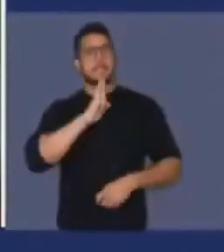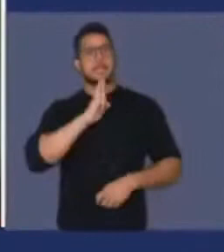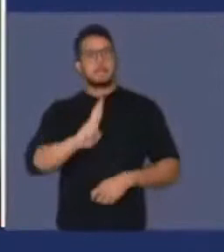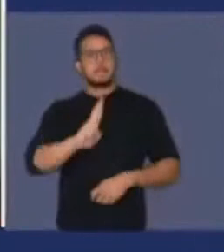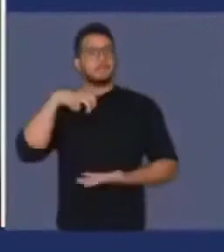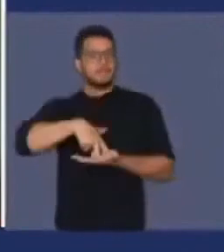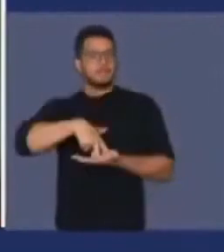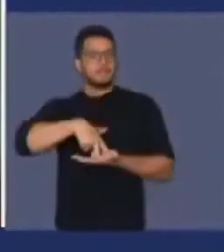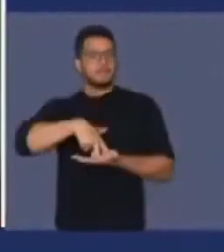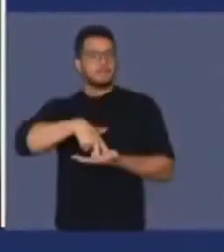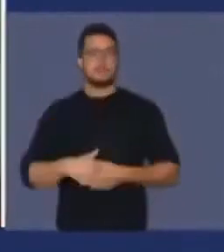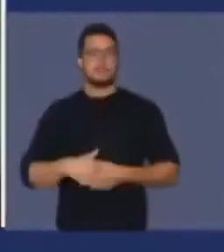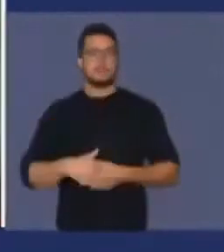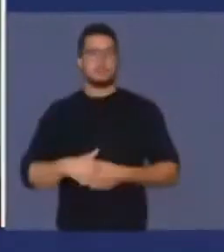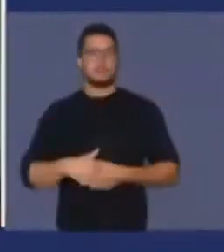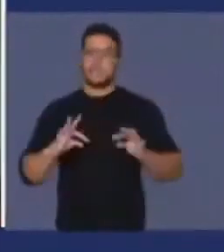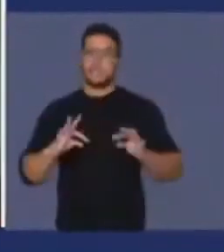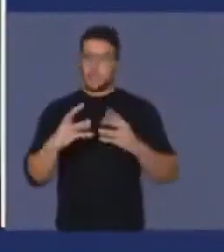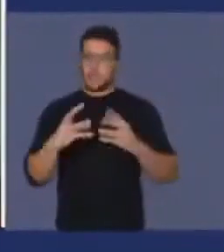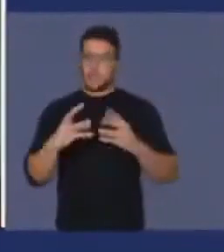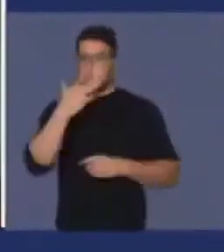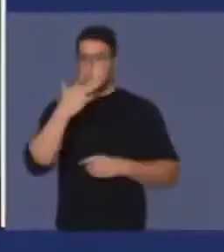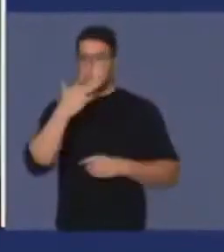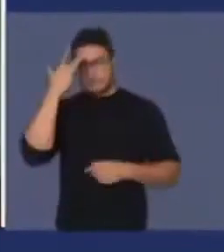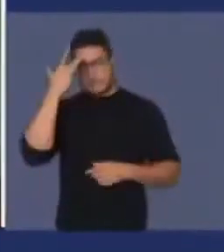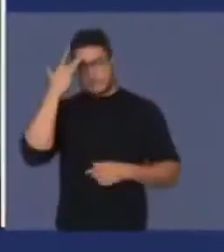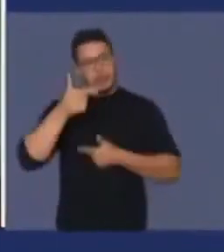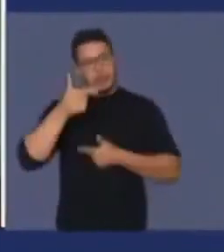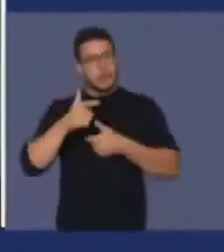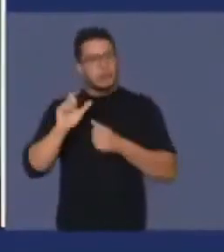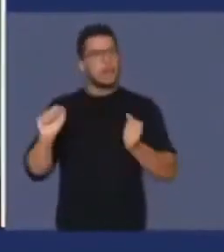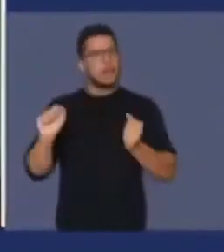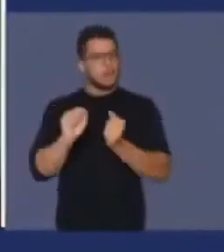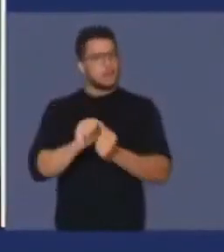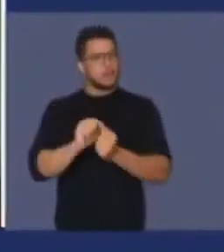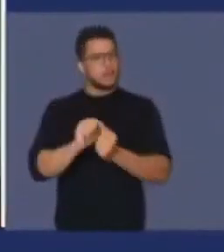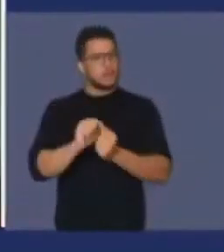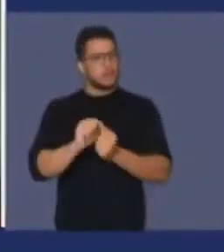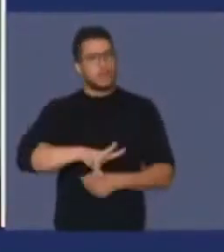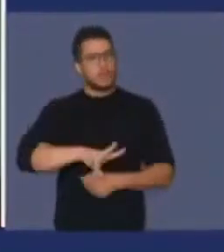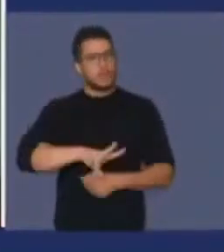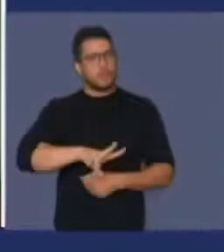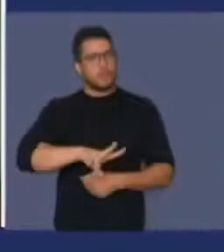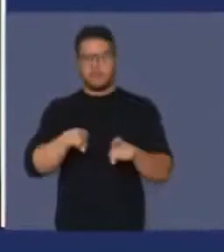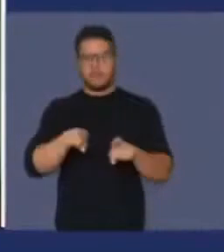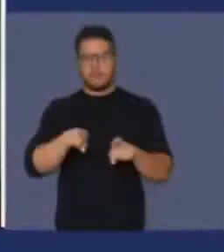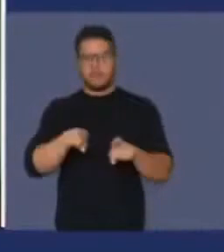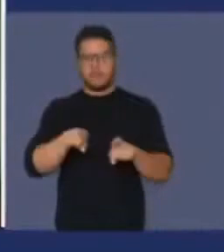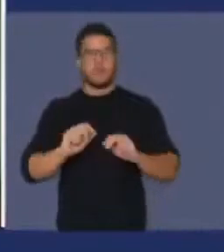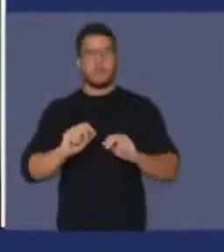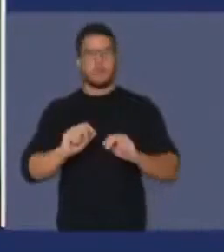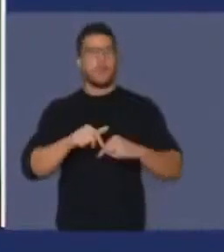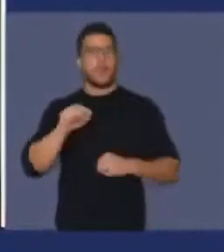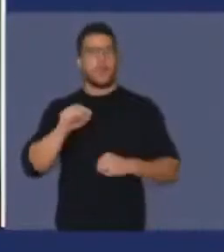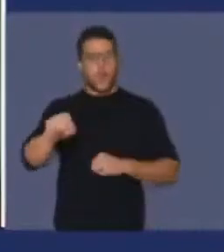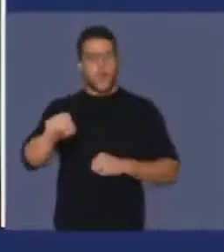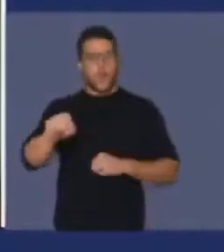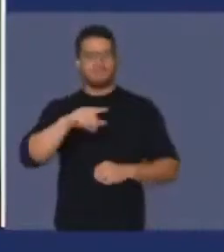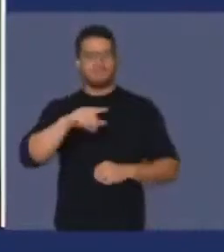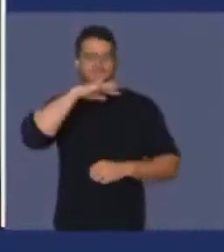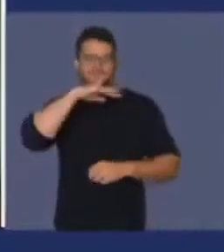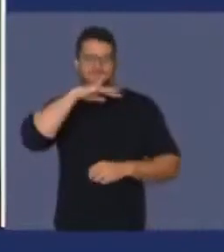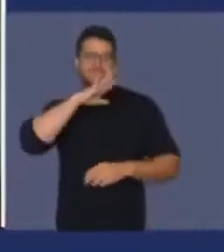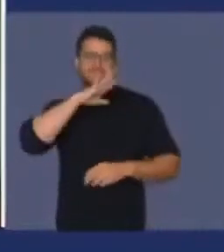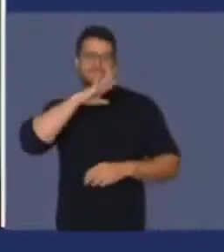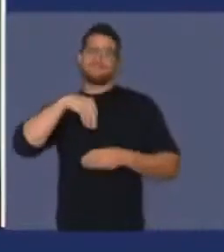seus aliados, junto com ele, responderem no momento adequado pelo malefício que ele faz para a democracia e